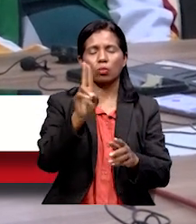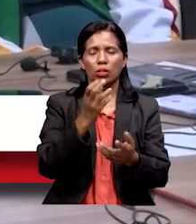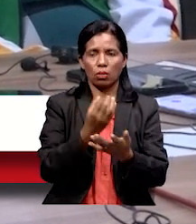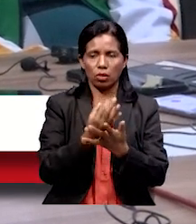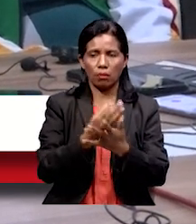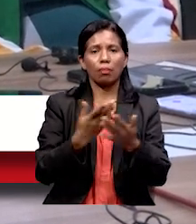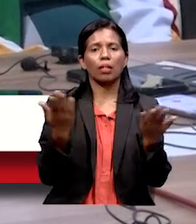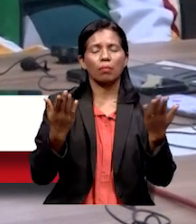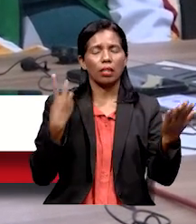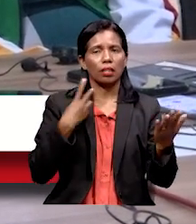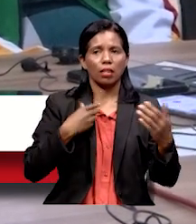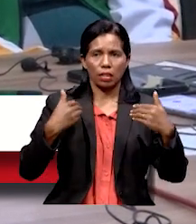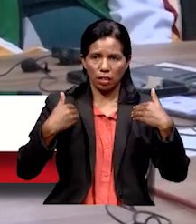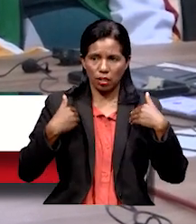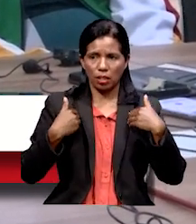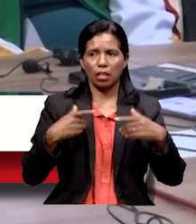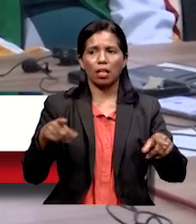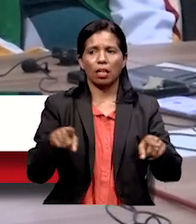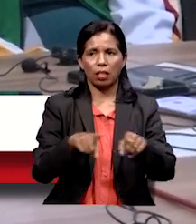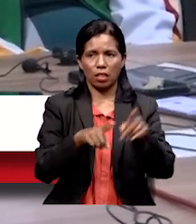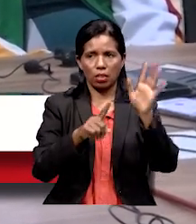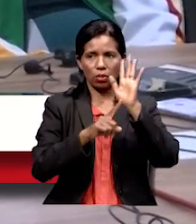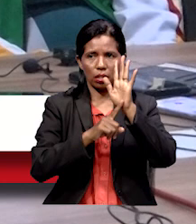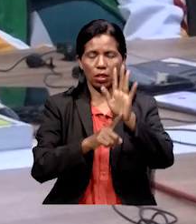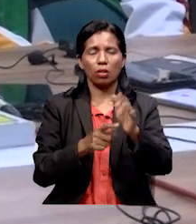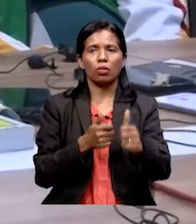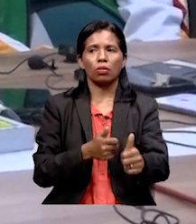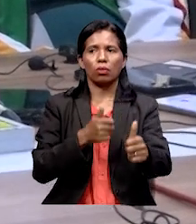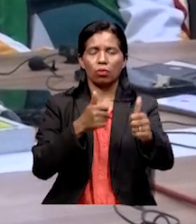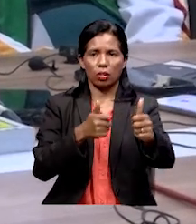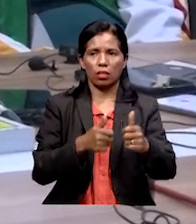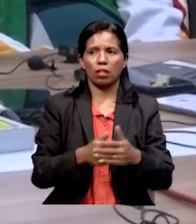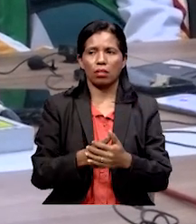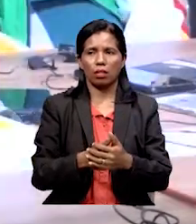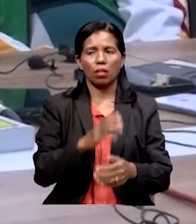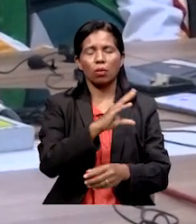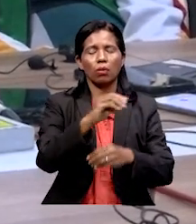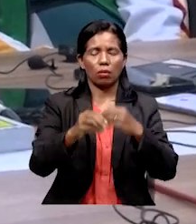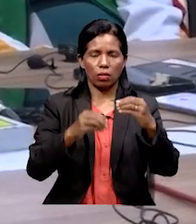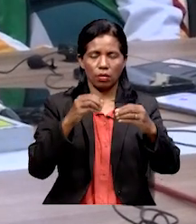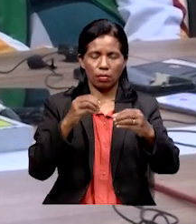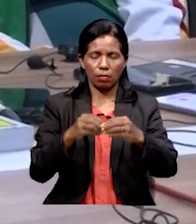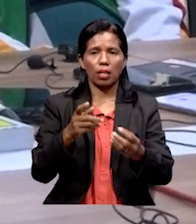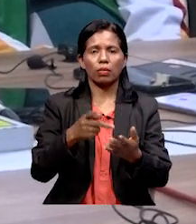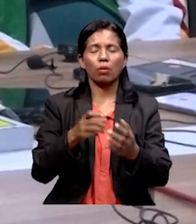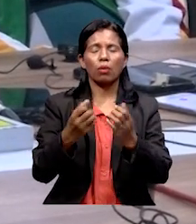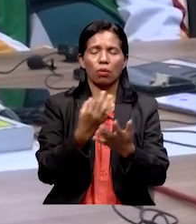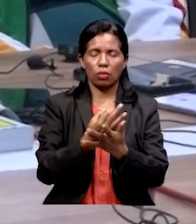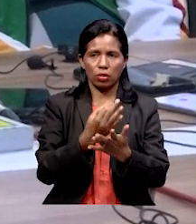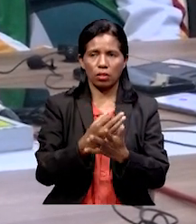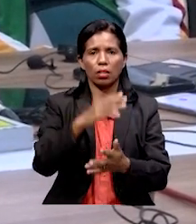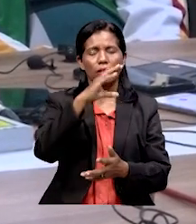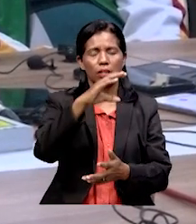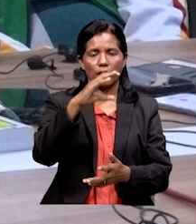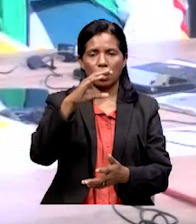manual. Nebe yes, manual ida nem maksai mata dalang, o de lautui baia subvenção. Nebe buat tutu sene iha